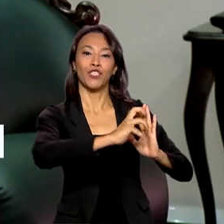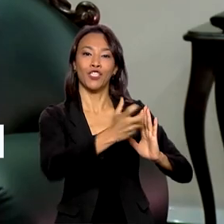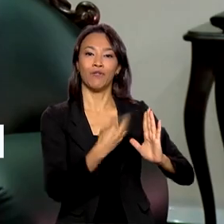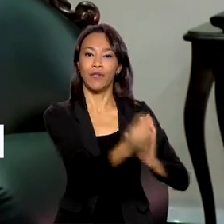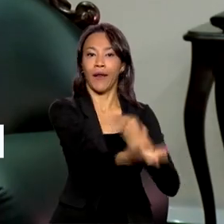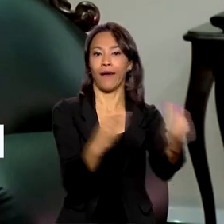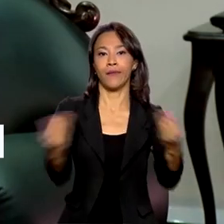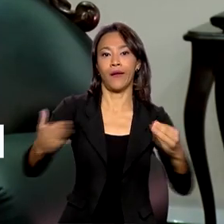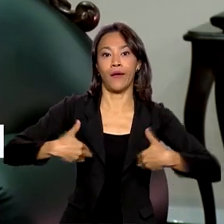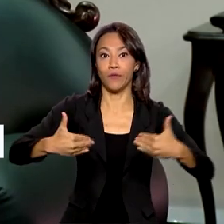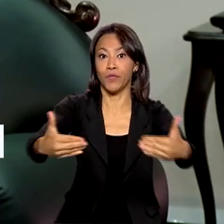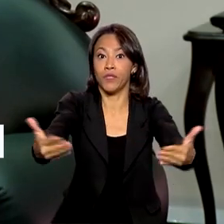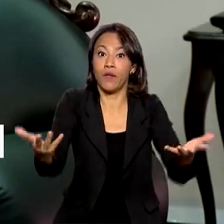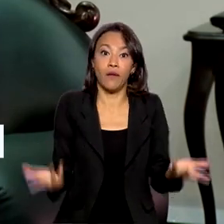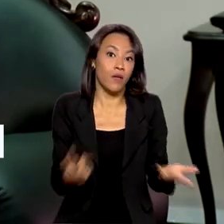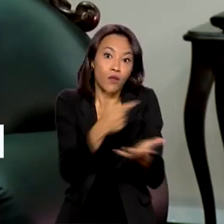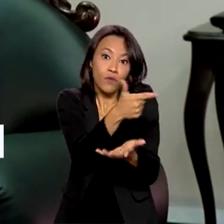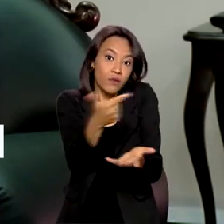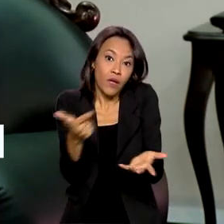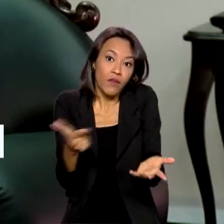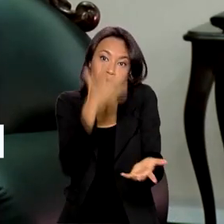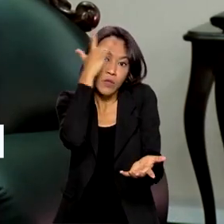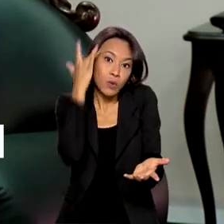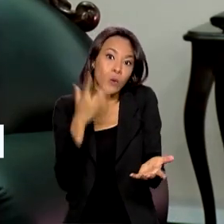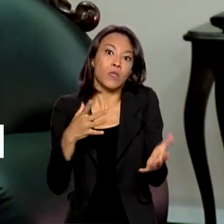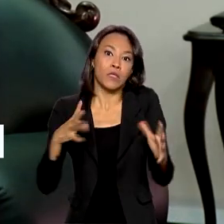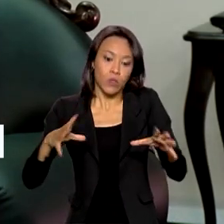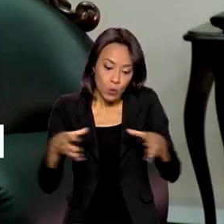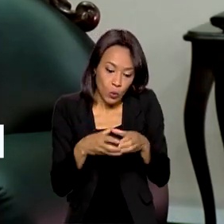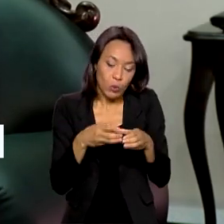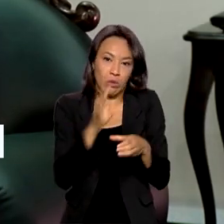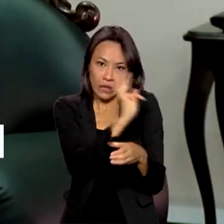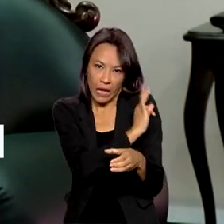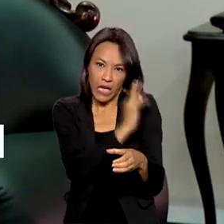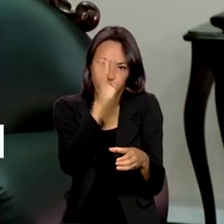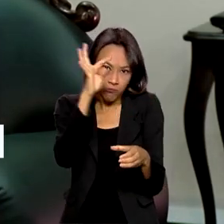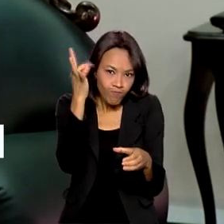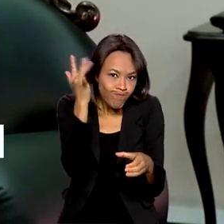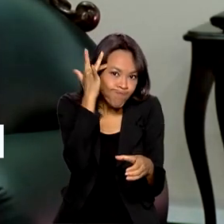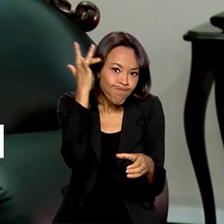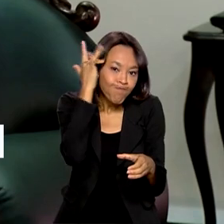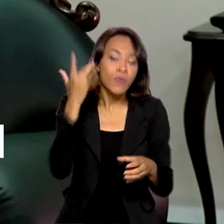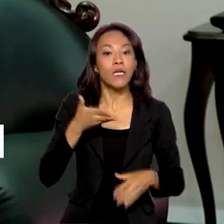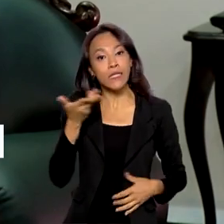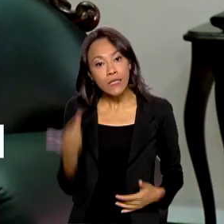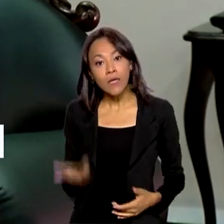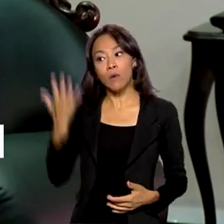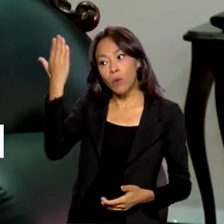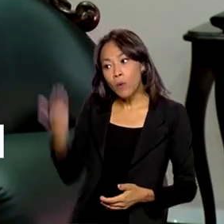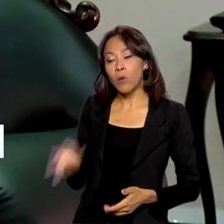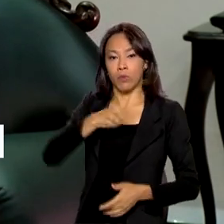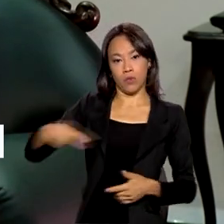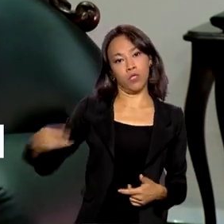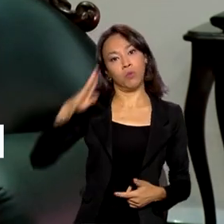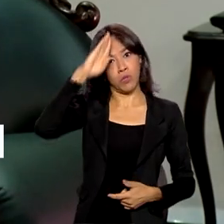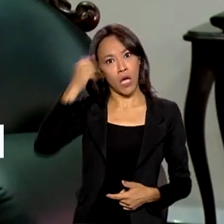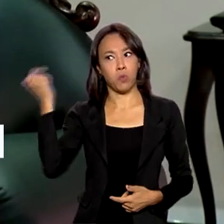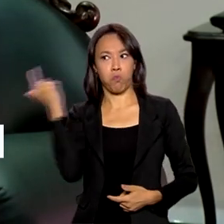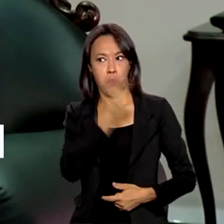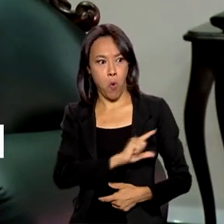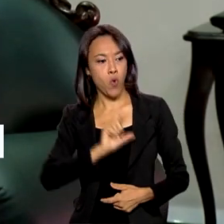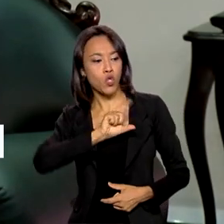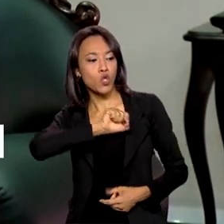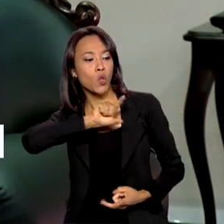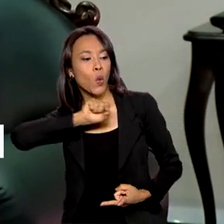e aconteceu e deu no que deu Então acho que o presidente bolsonaro acertou ao trazer técnicos para os Ministérios e isso é uma é uma